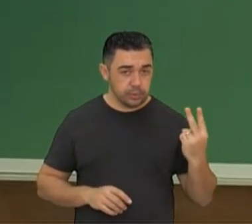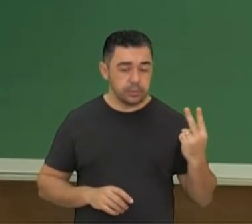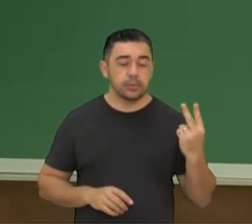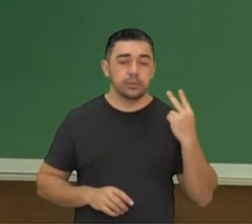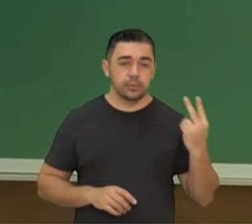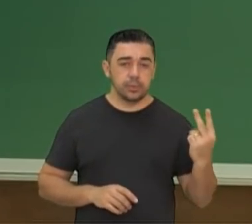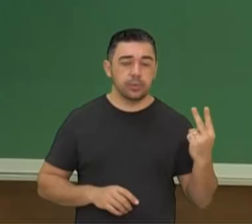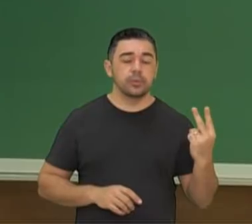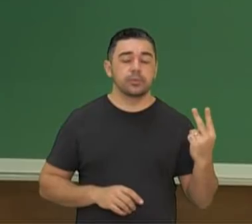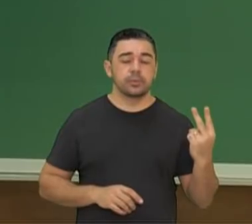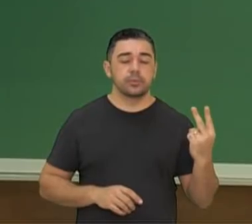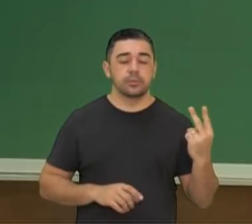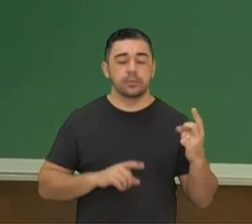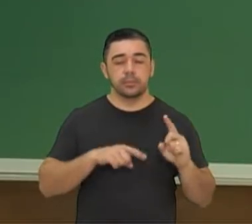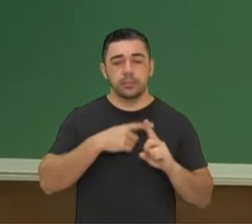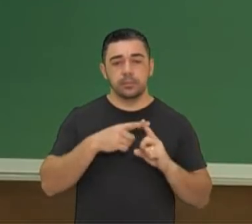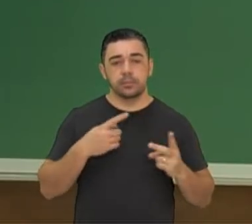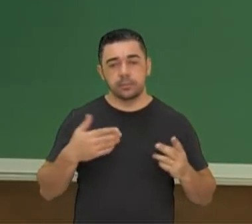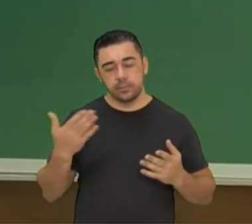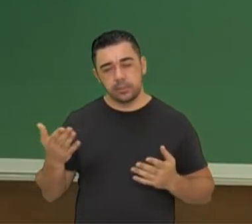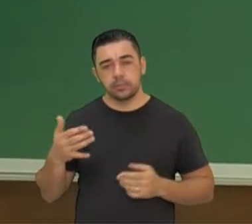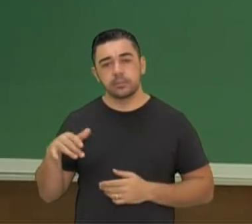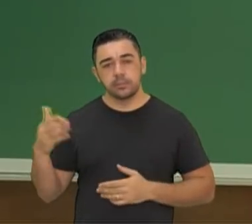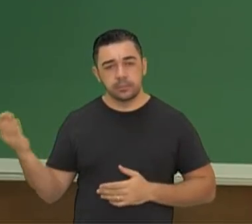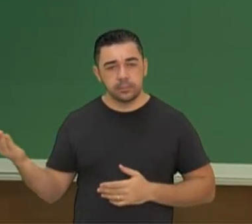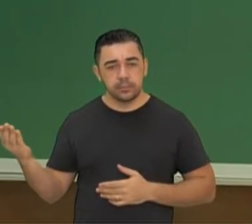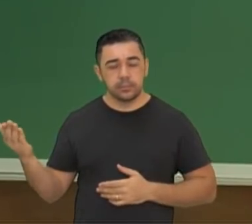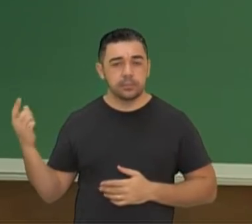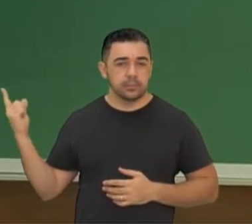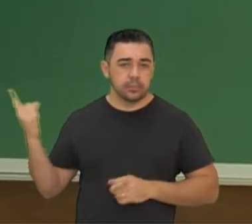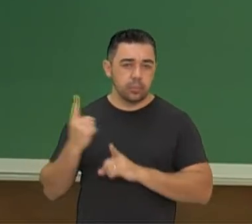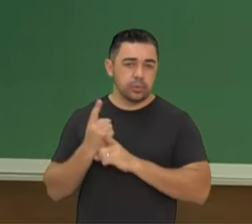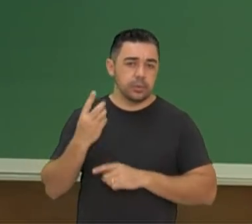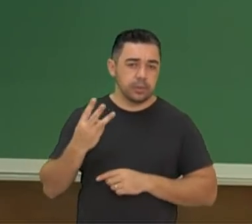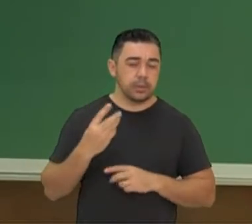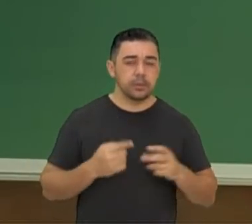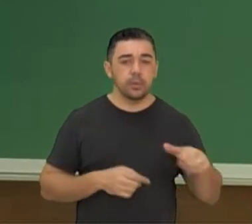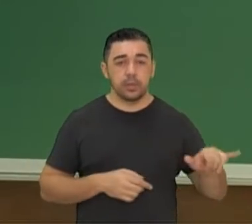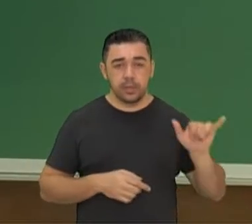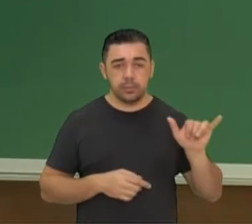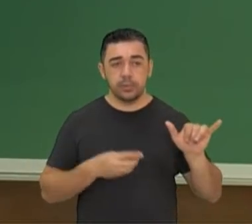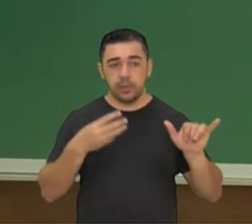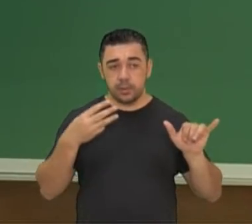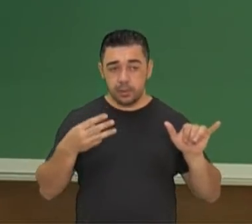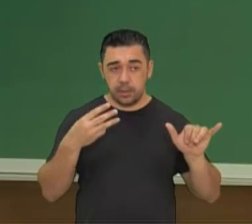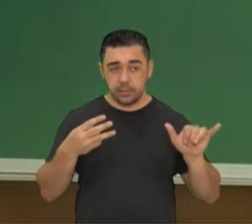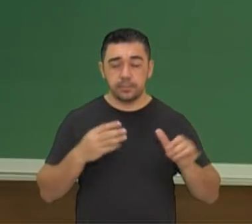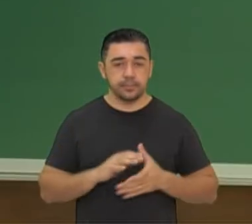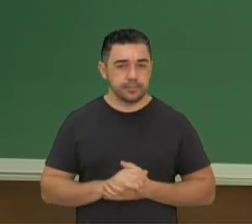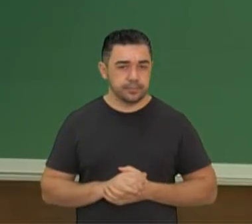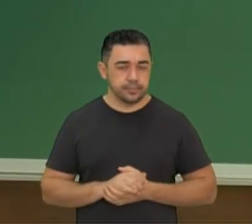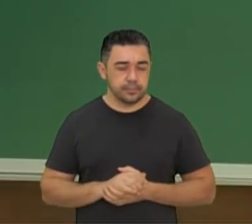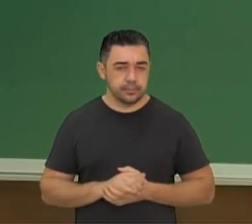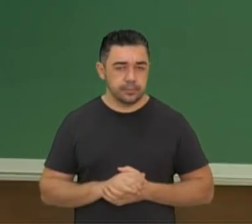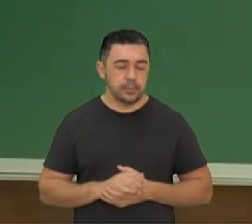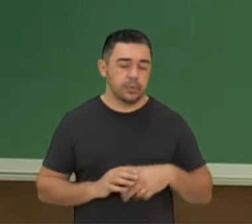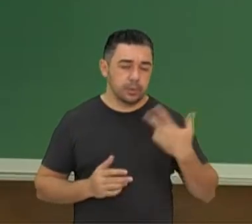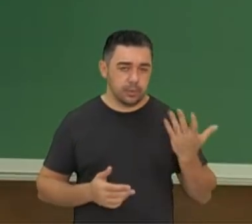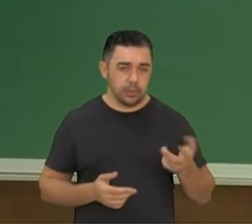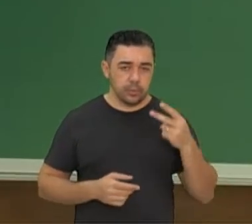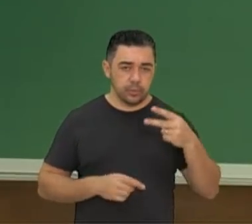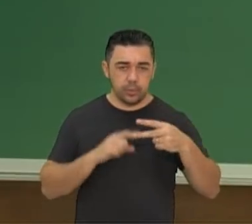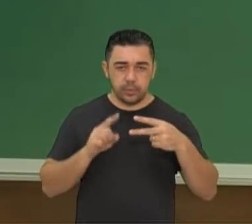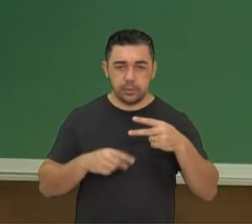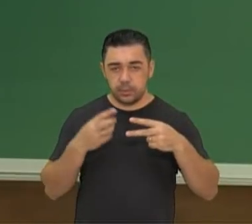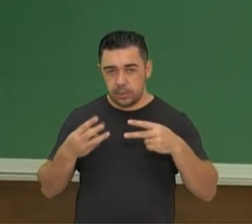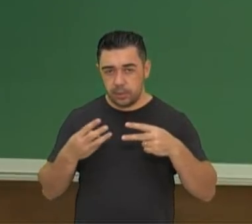mais y é igual a 5. 5 menos 2 é 3. Portanto, o meu y é 3, o meu terceiro par ordenado é 2, 3. Tenho